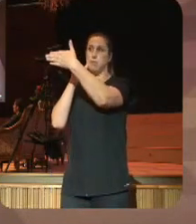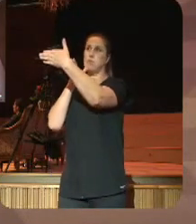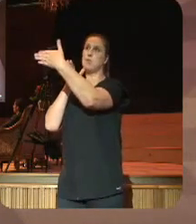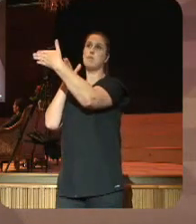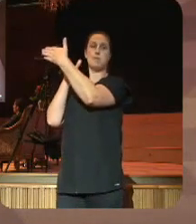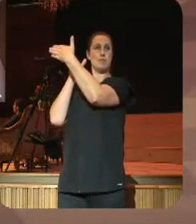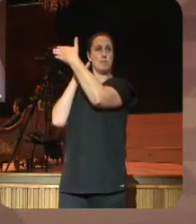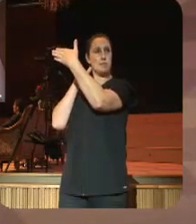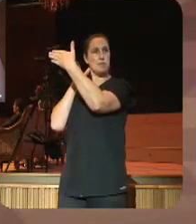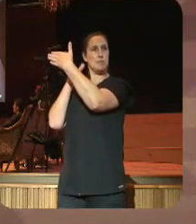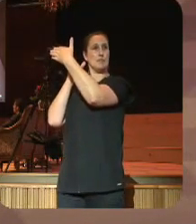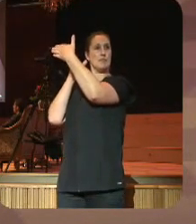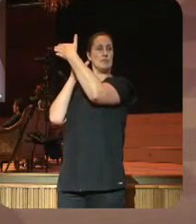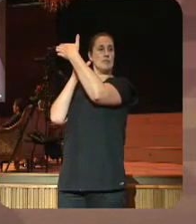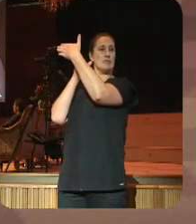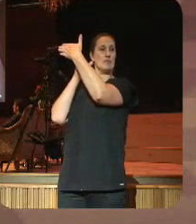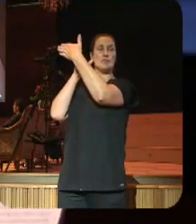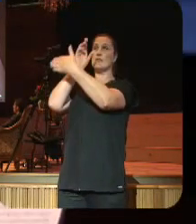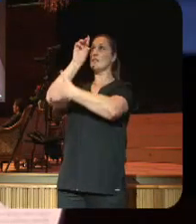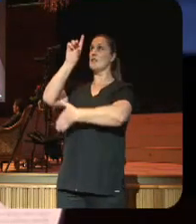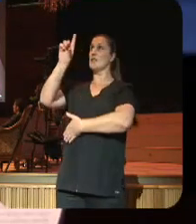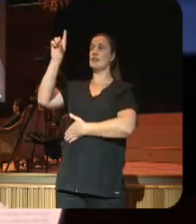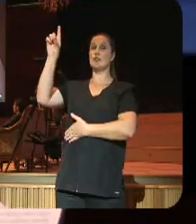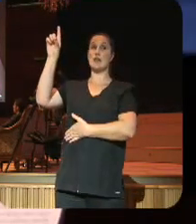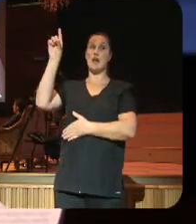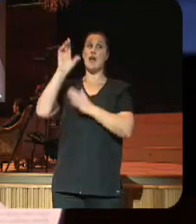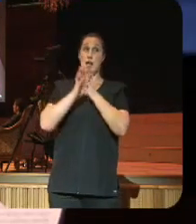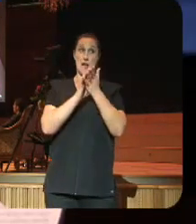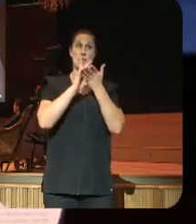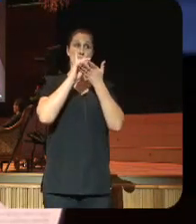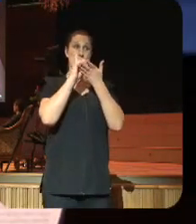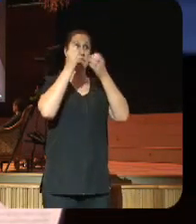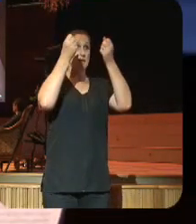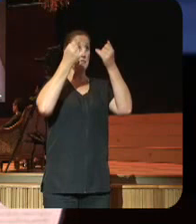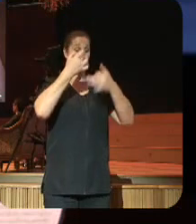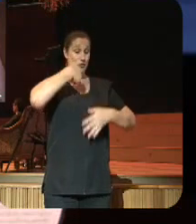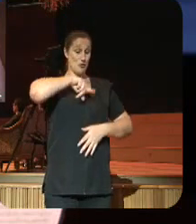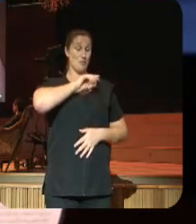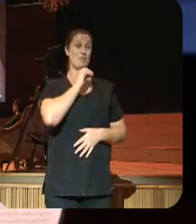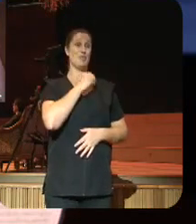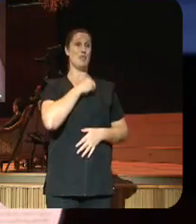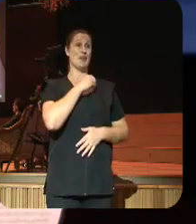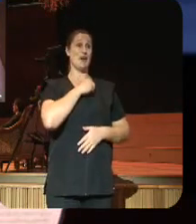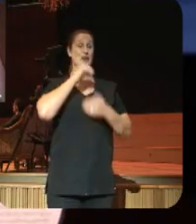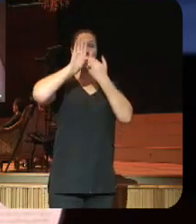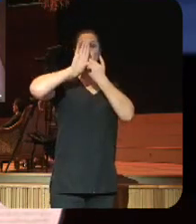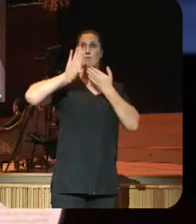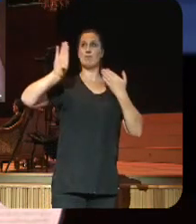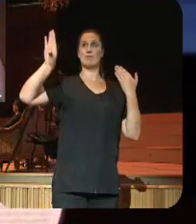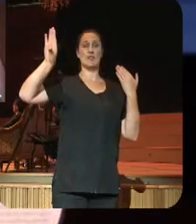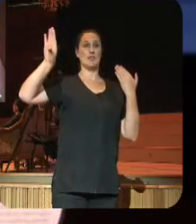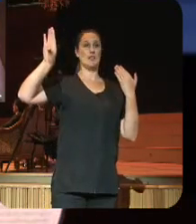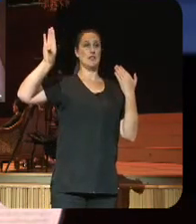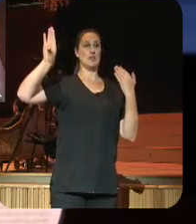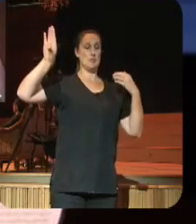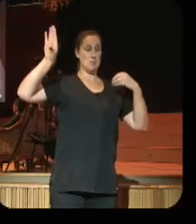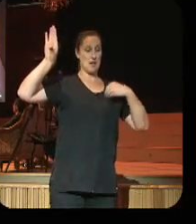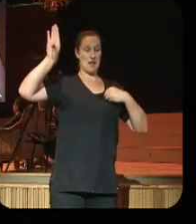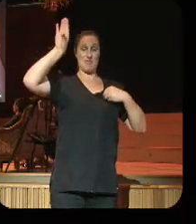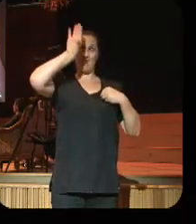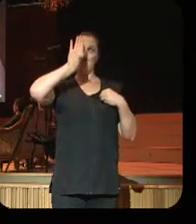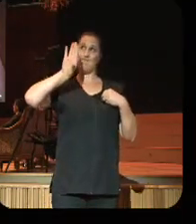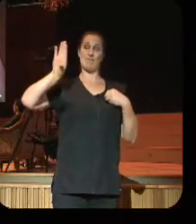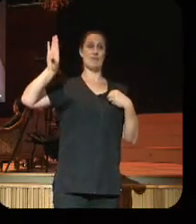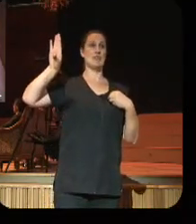Deus. A Bíblia diz que os nossos pecados fazem separação entre nós e o nosso Deus, e a